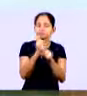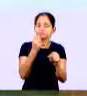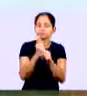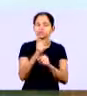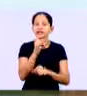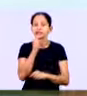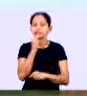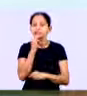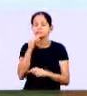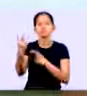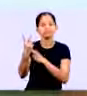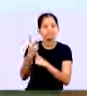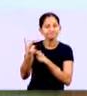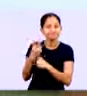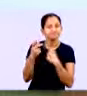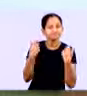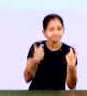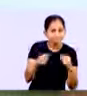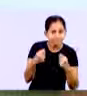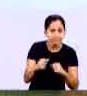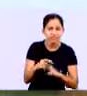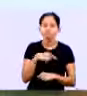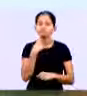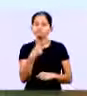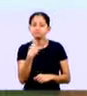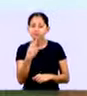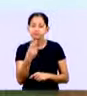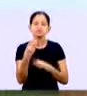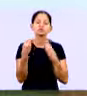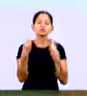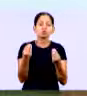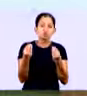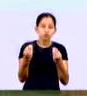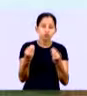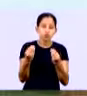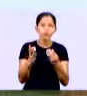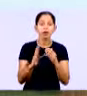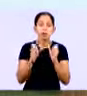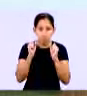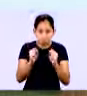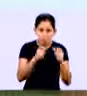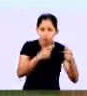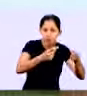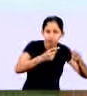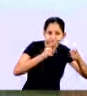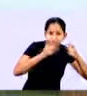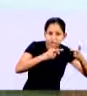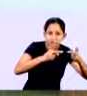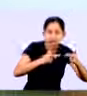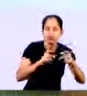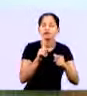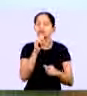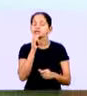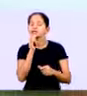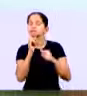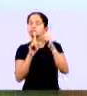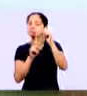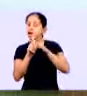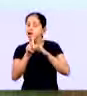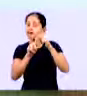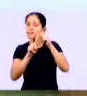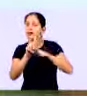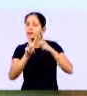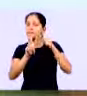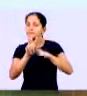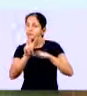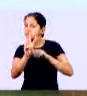por exemplo, se o meu capital próprio não der, para me calcular qual o prazo que eu posso vender esse produto. É muito comum a gente se deixar levar